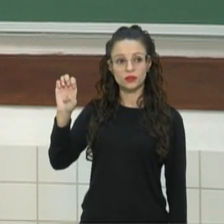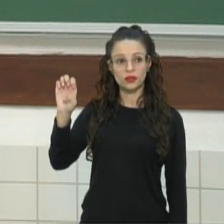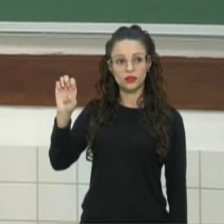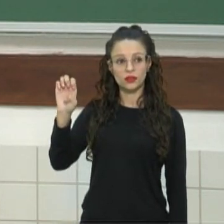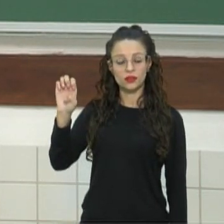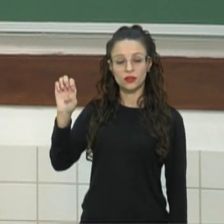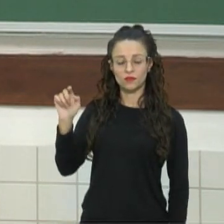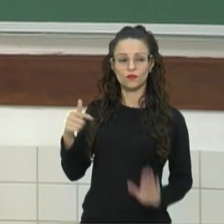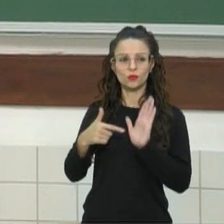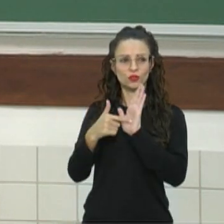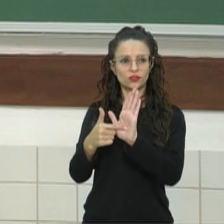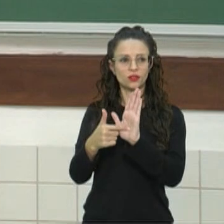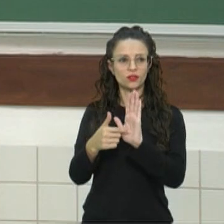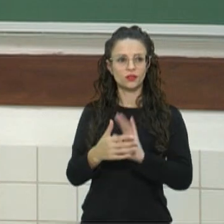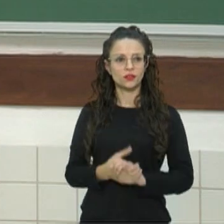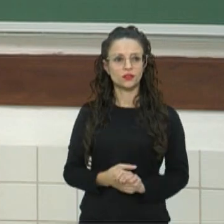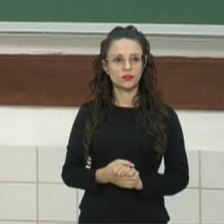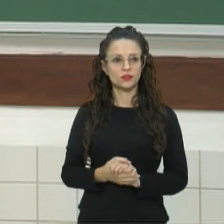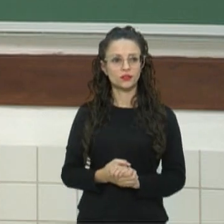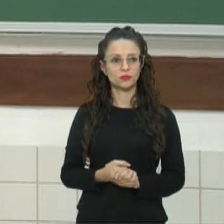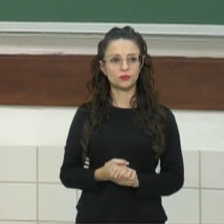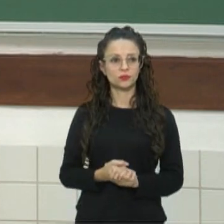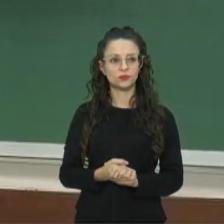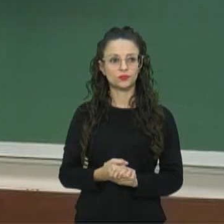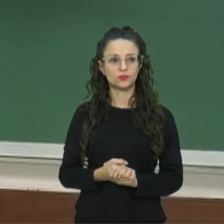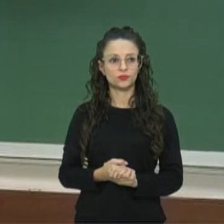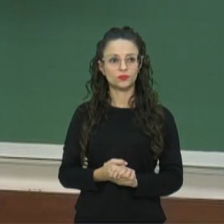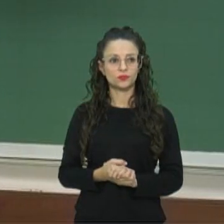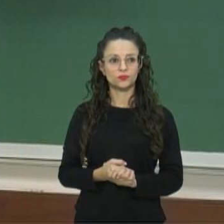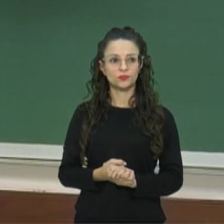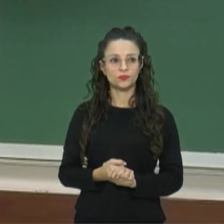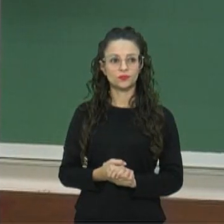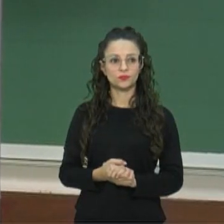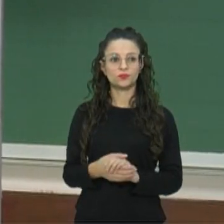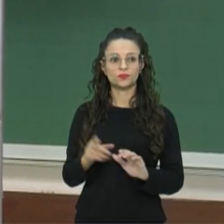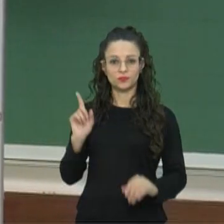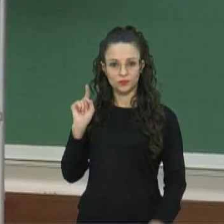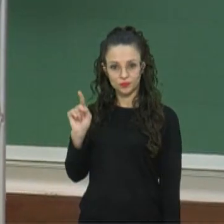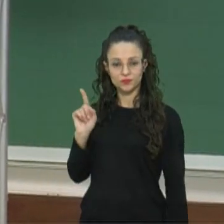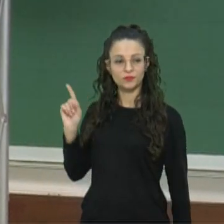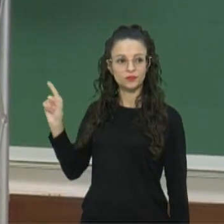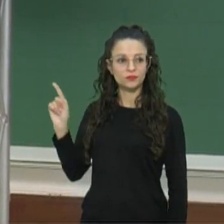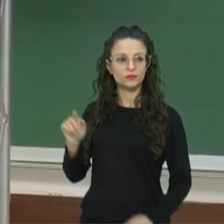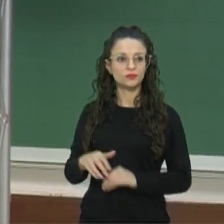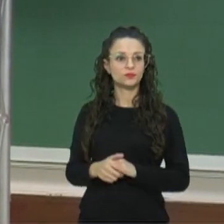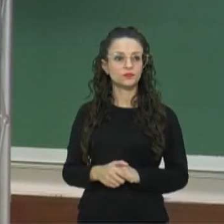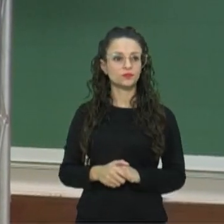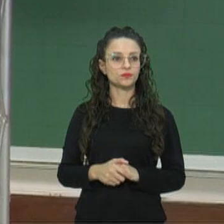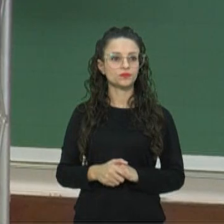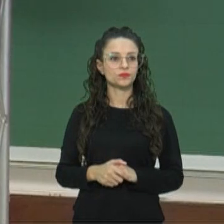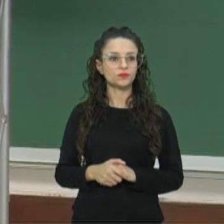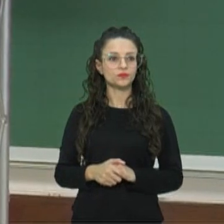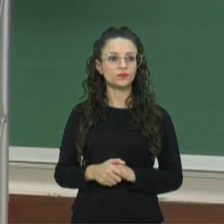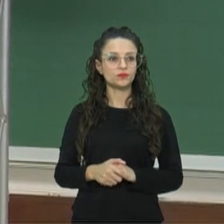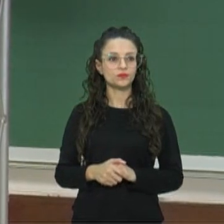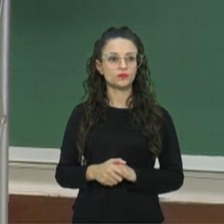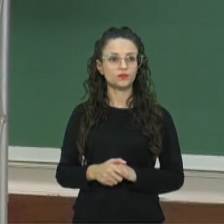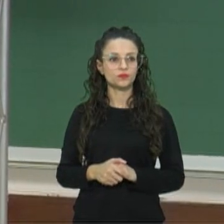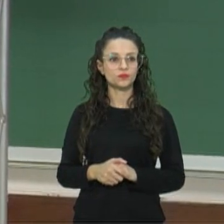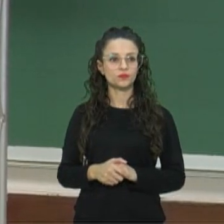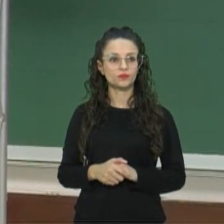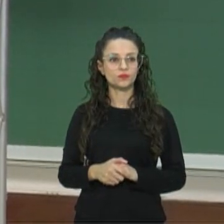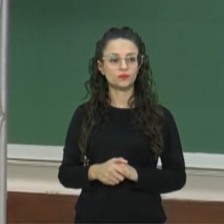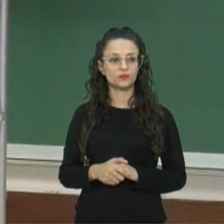vou mostrar para vocês aqui nesse caso, tá?